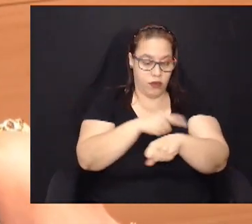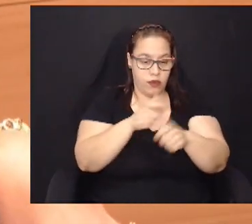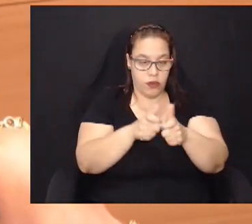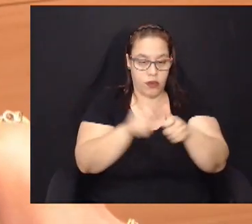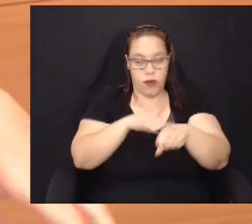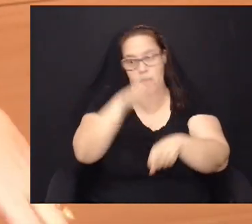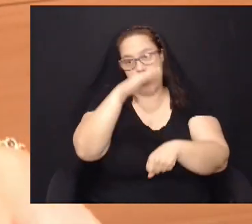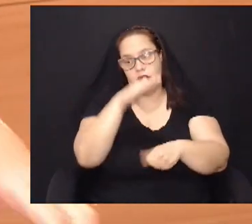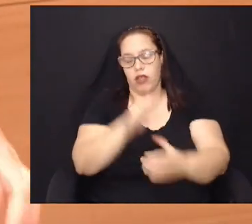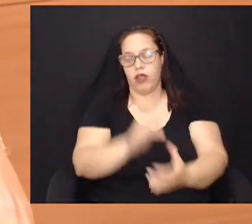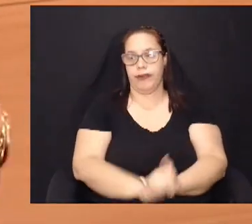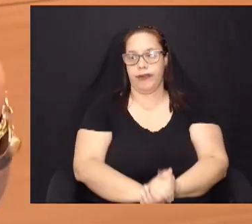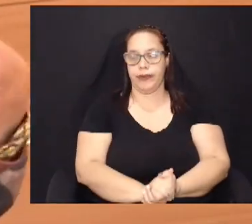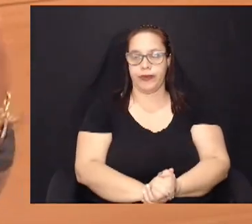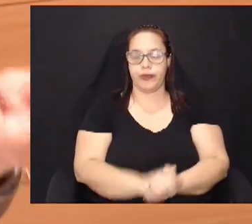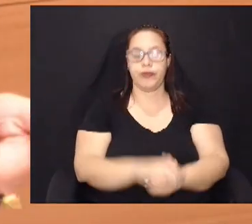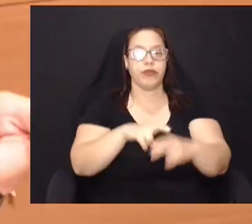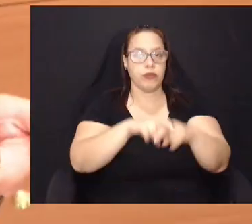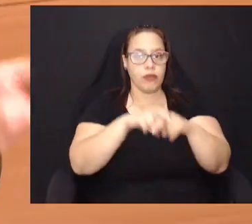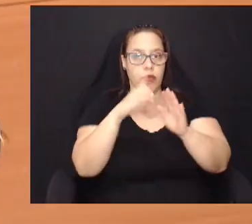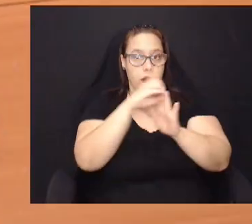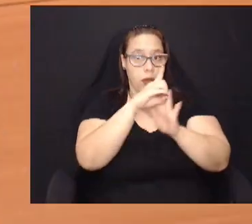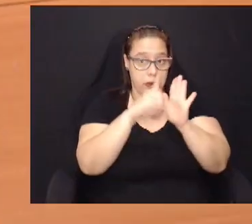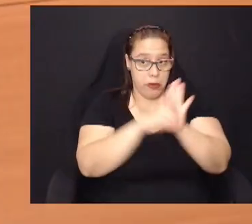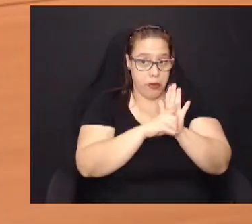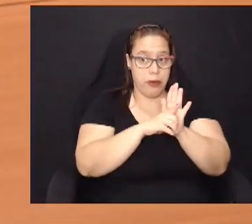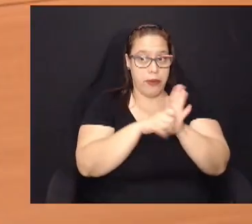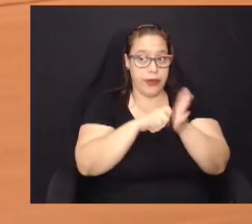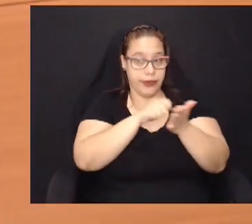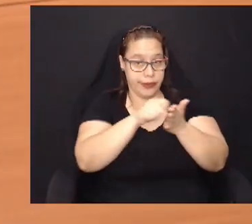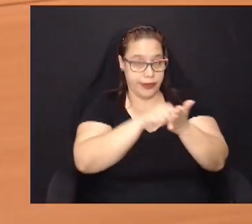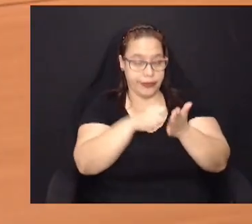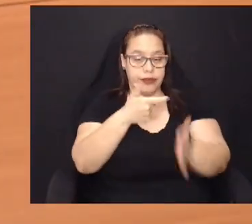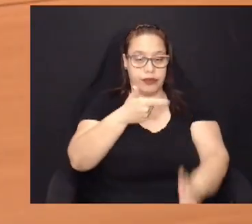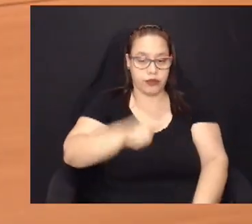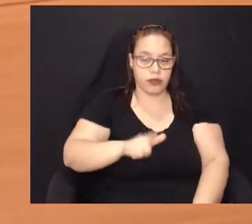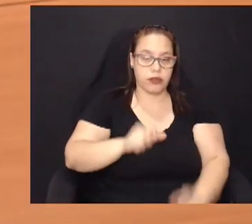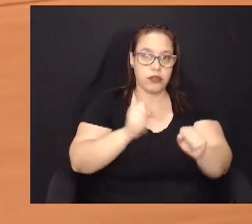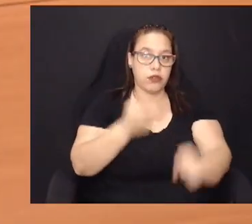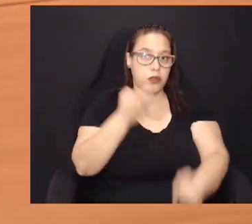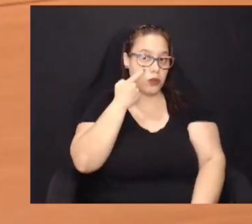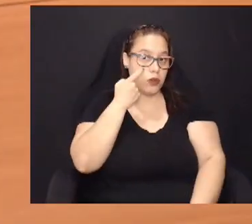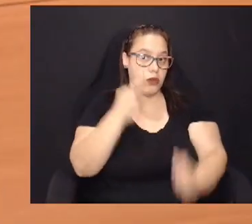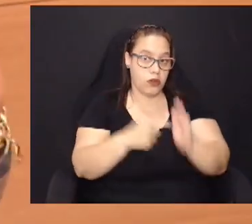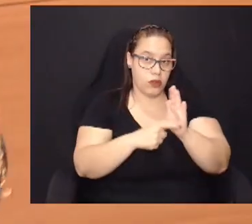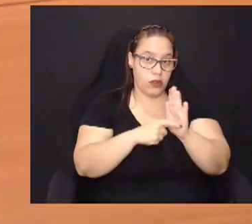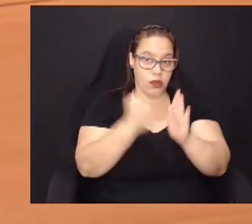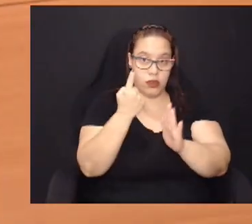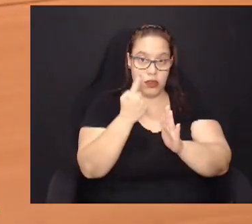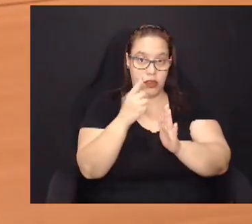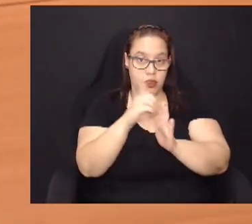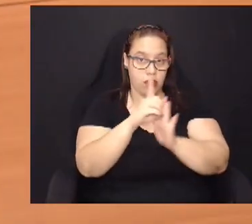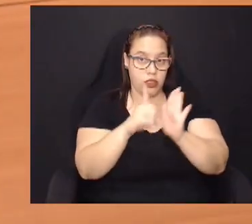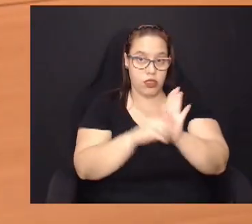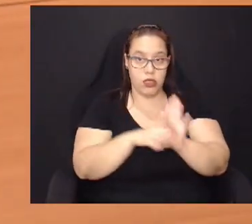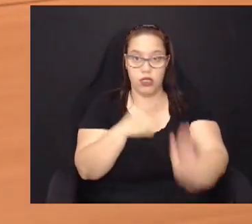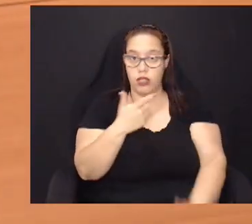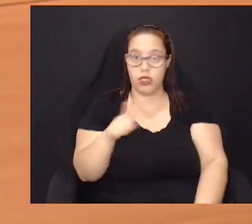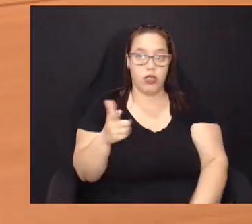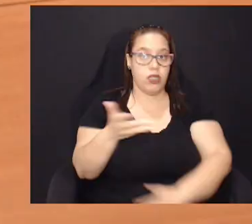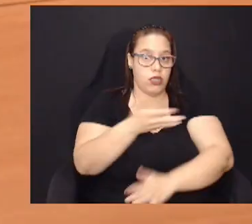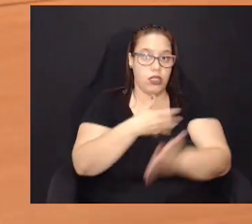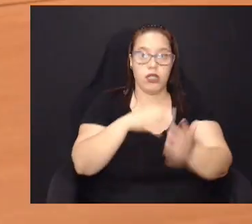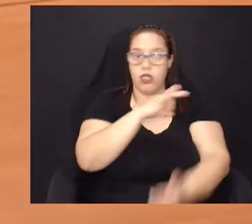tá? Então, por isso que esse decreto foi reeditado. Se vocês podem ver que na primeira edição do decreto nós não estávamos envolvendo a